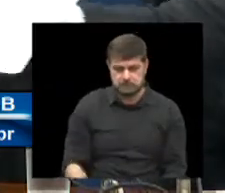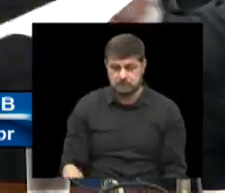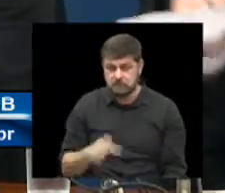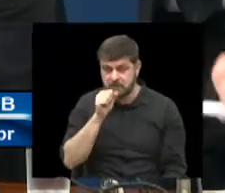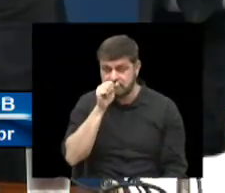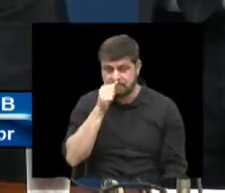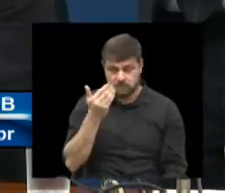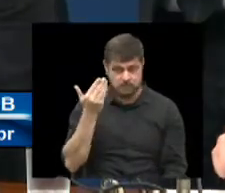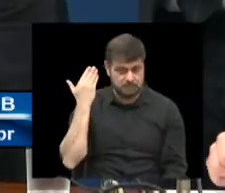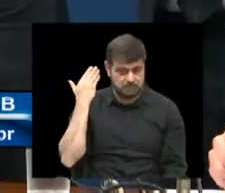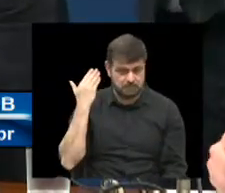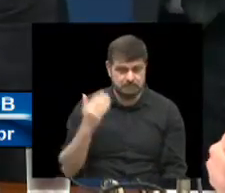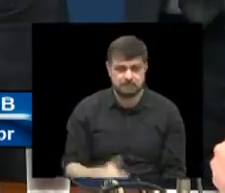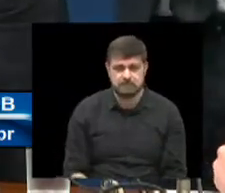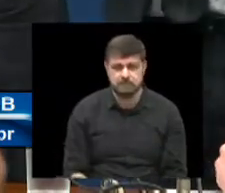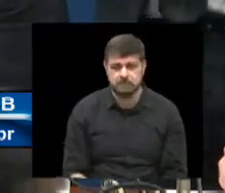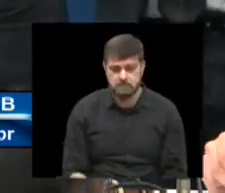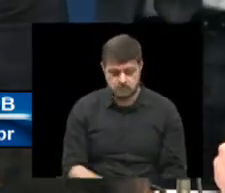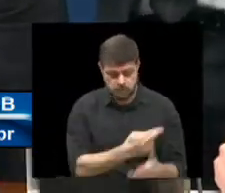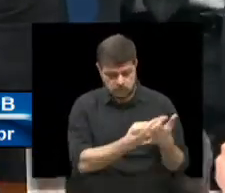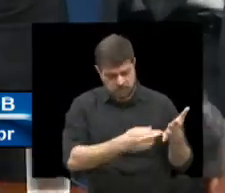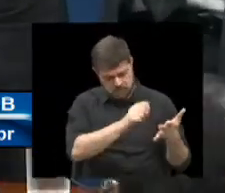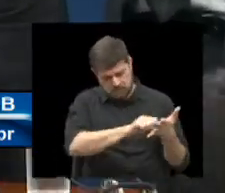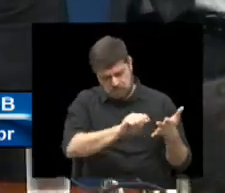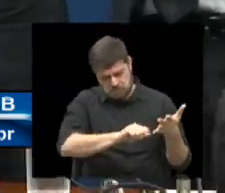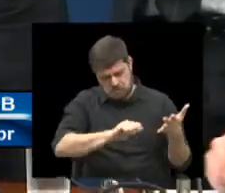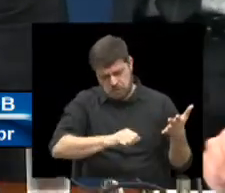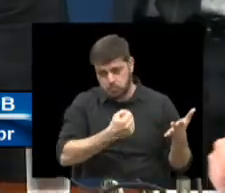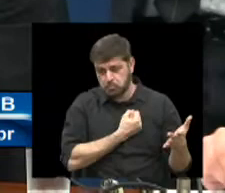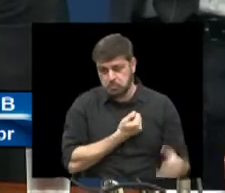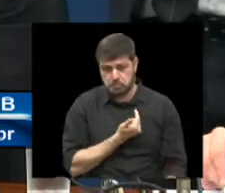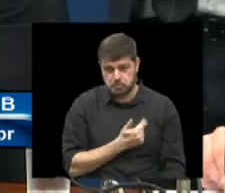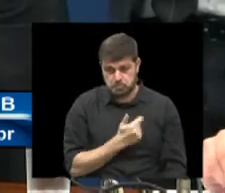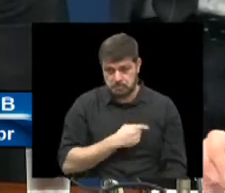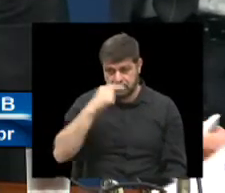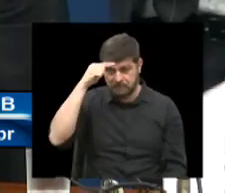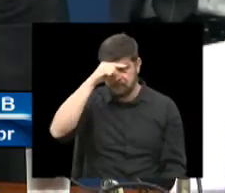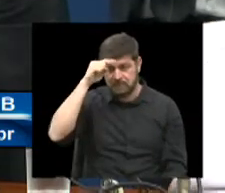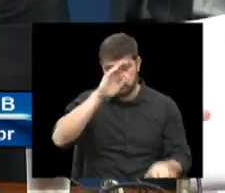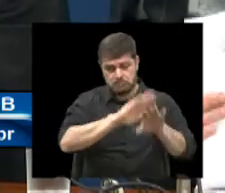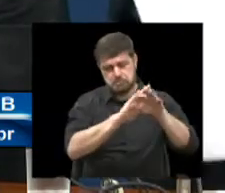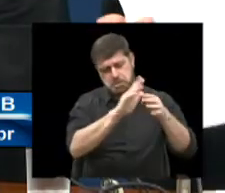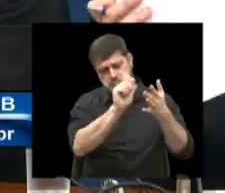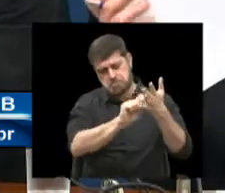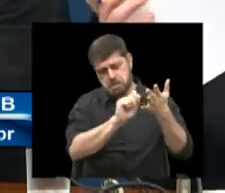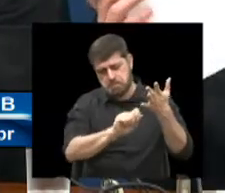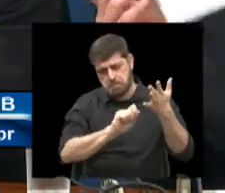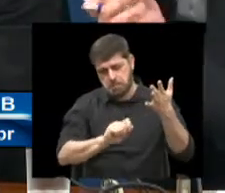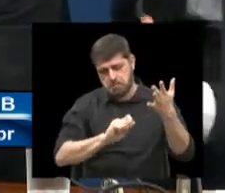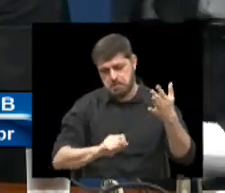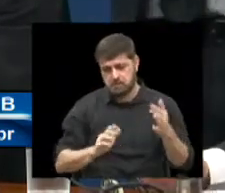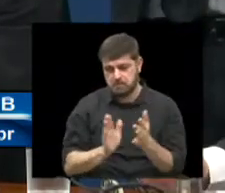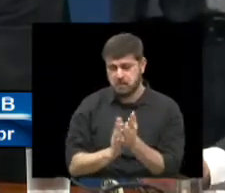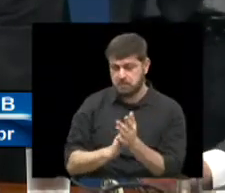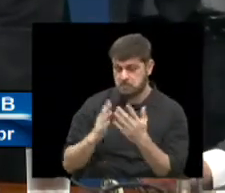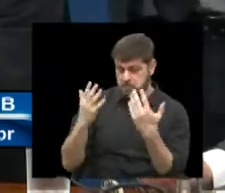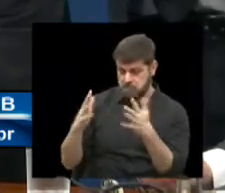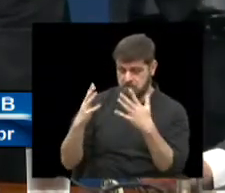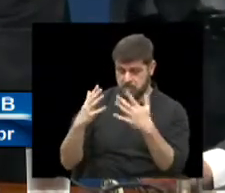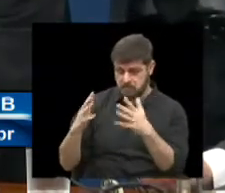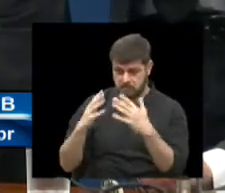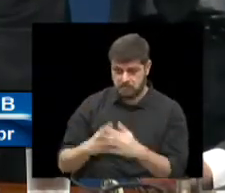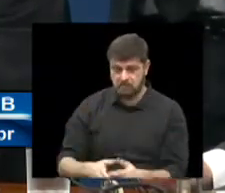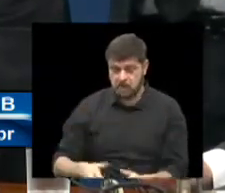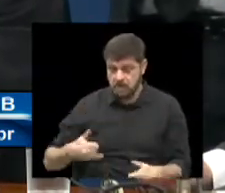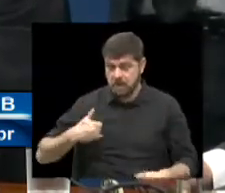sábado. Caminhos. Requerimento ainda sem número, de autoria do vereador Felipe Marquesi, que requer voto de congratulação pela passagem